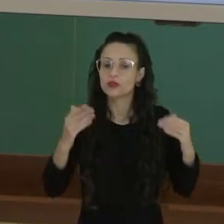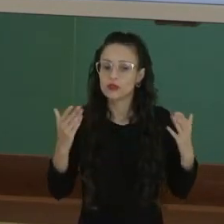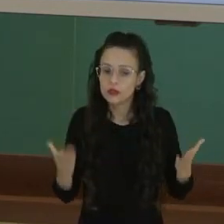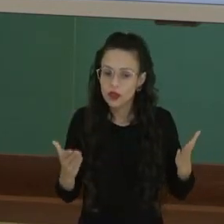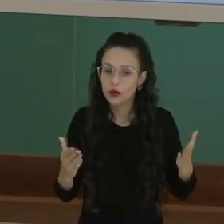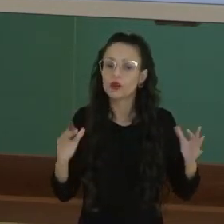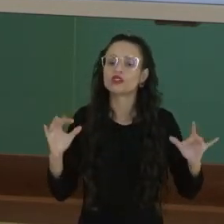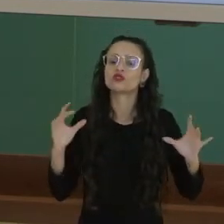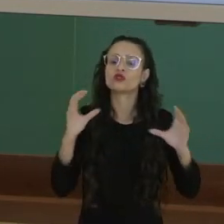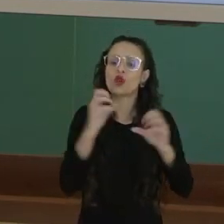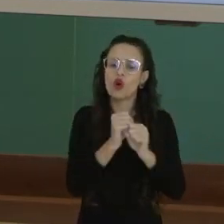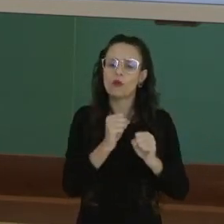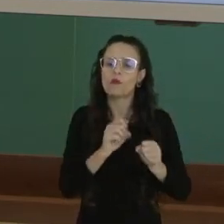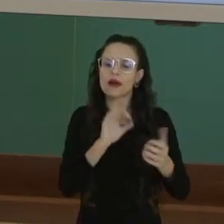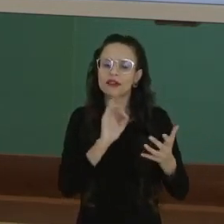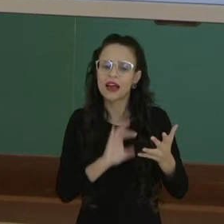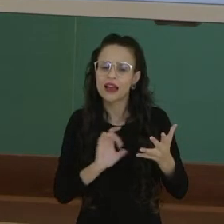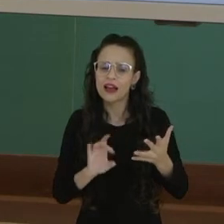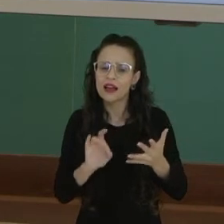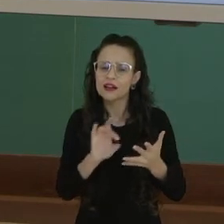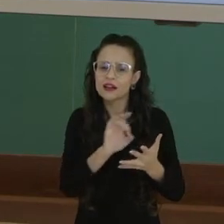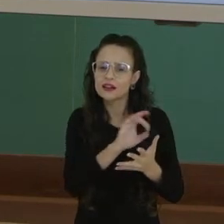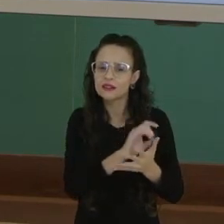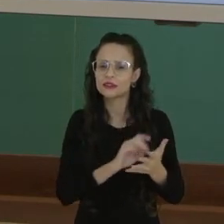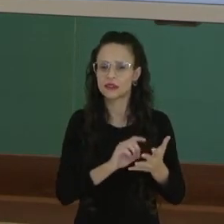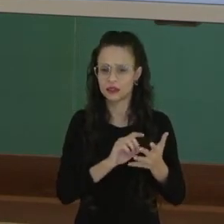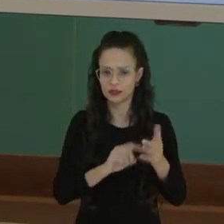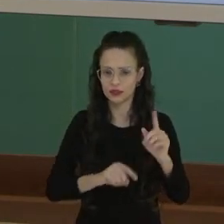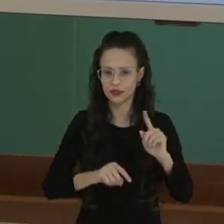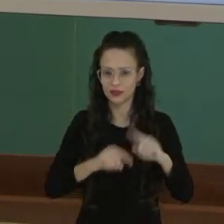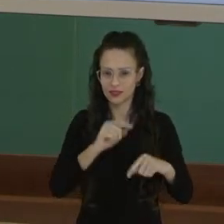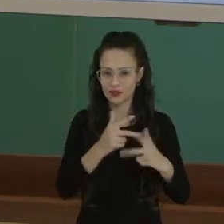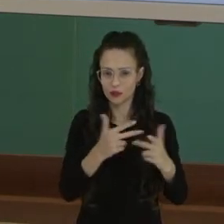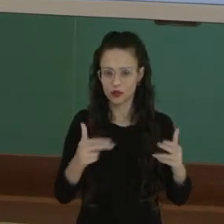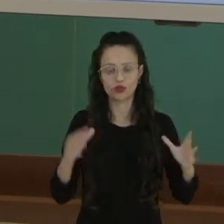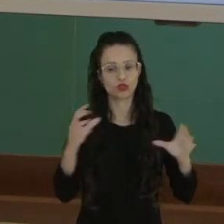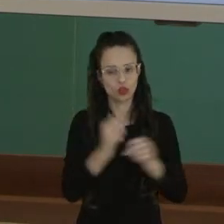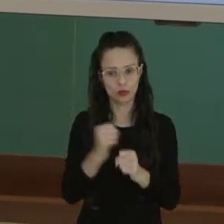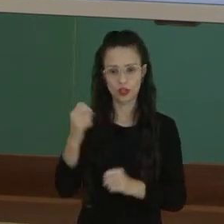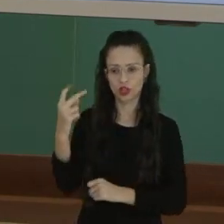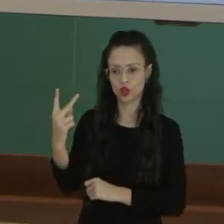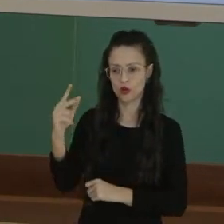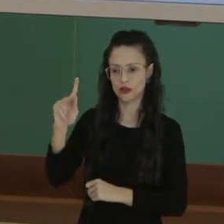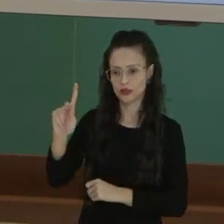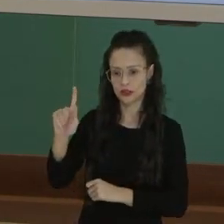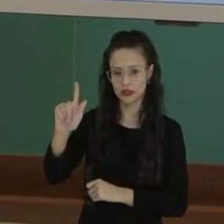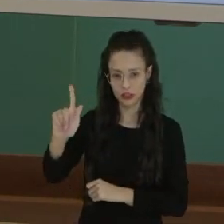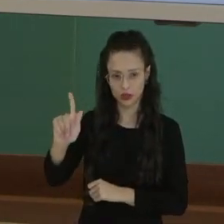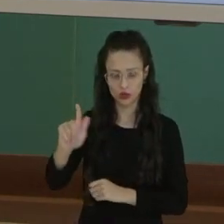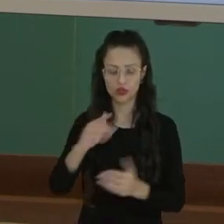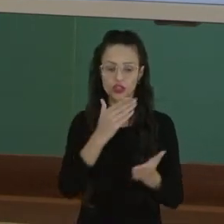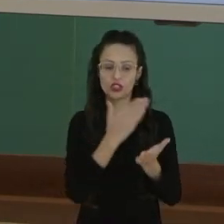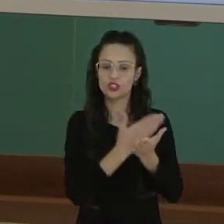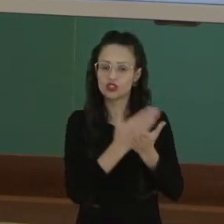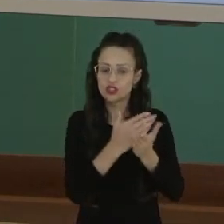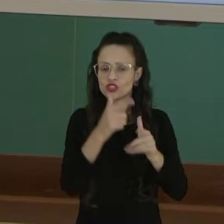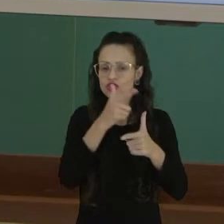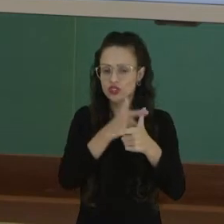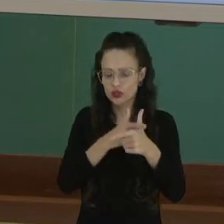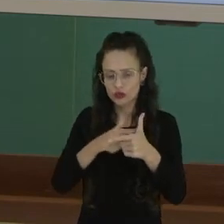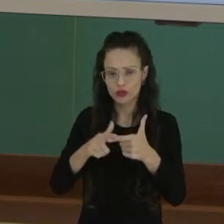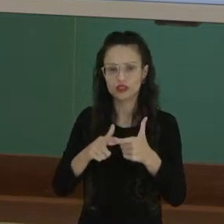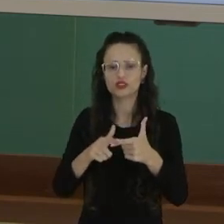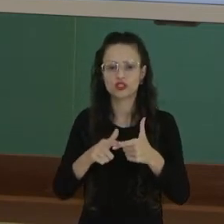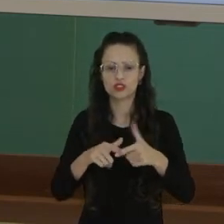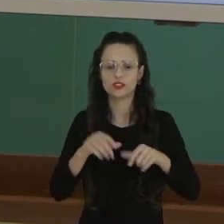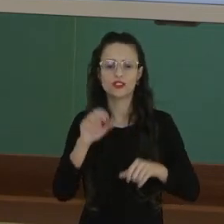a soma de cada porção, a soma delas dá os 2 quilos, certo? E na hora que eu vou dividir e fazer pães,